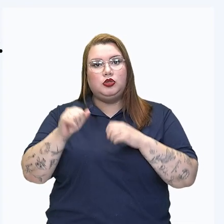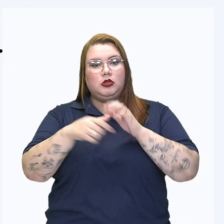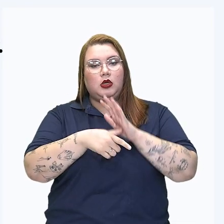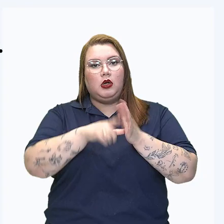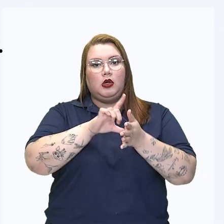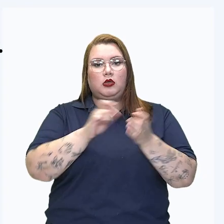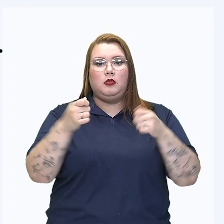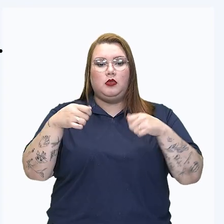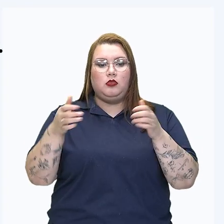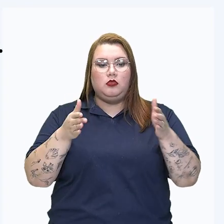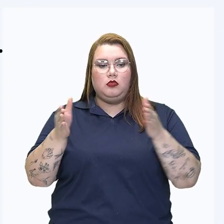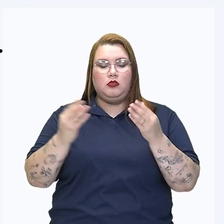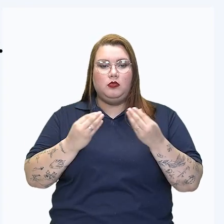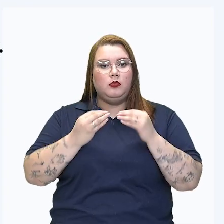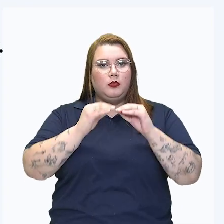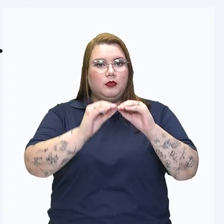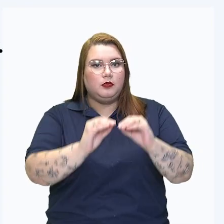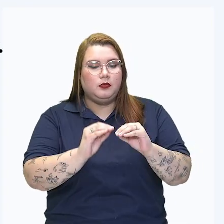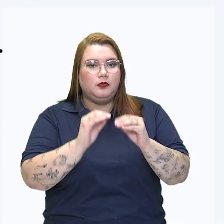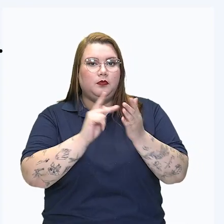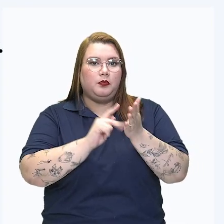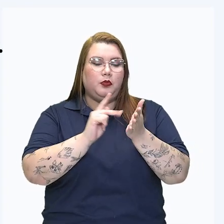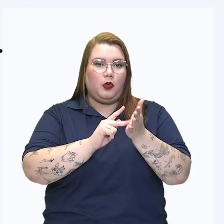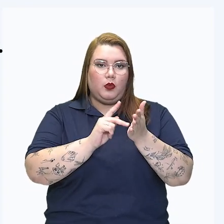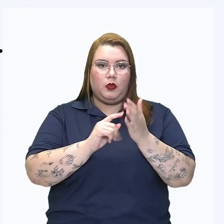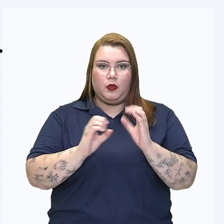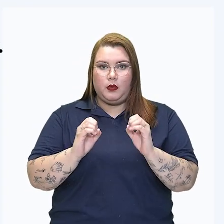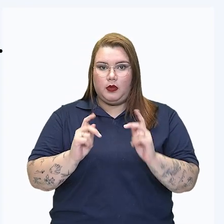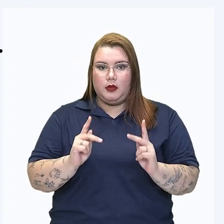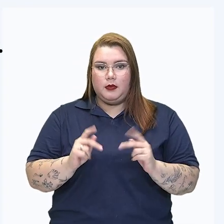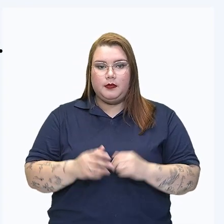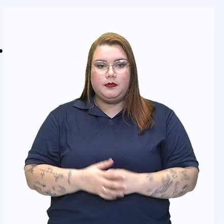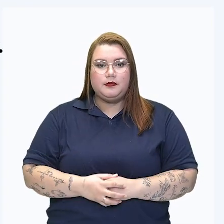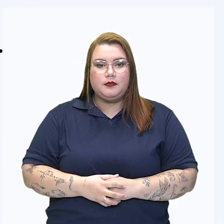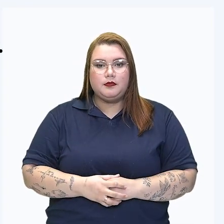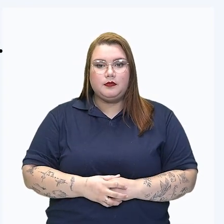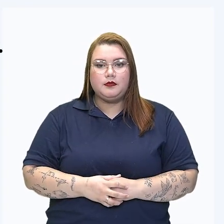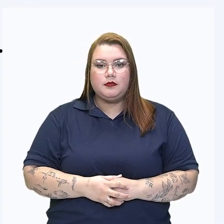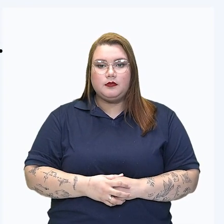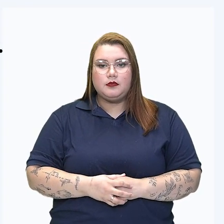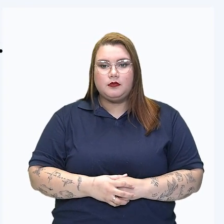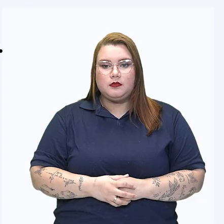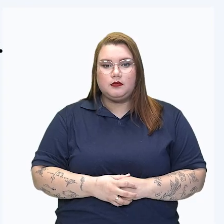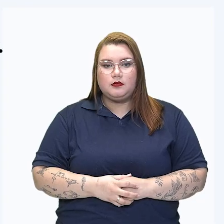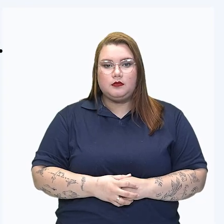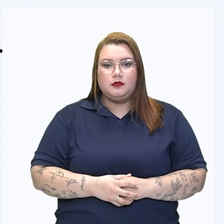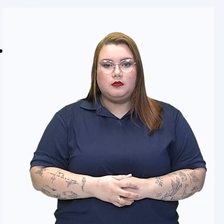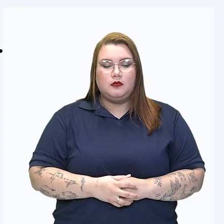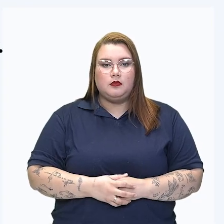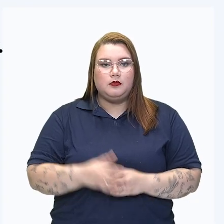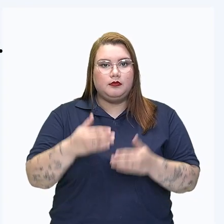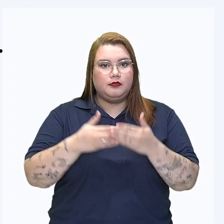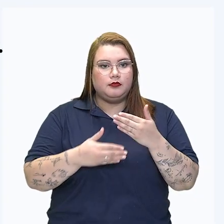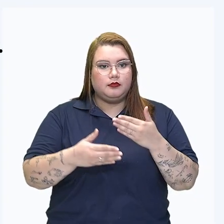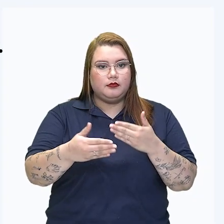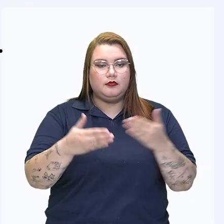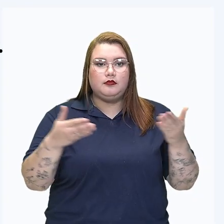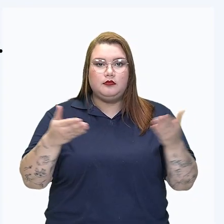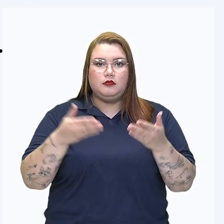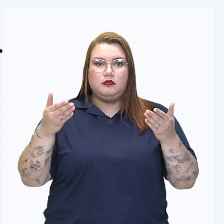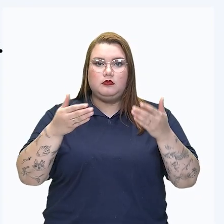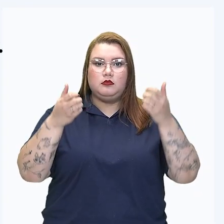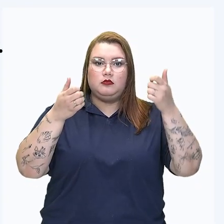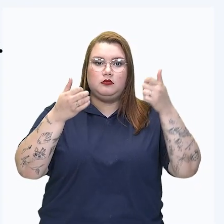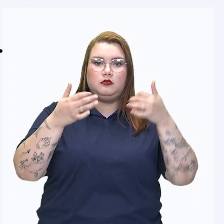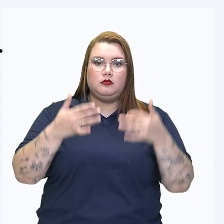um espaço para lançar essa próxima avaliação. Certo, Rafael. Dando continuidade, nós vamos